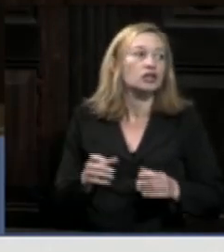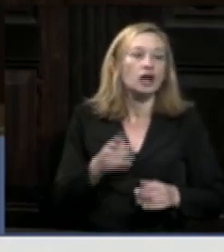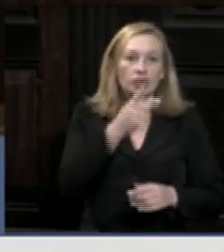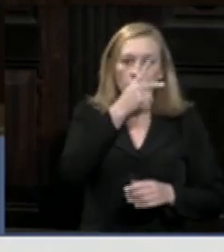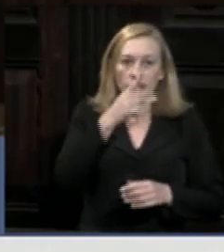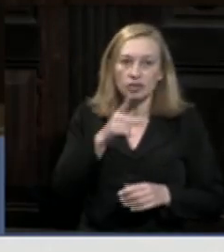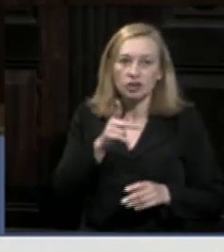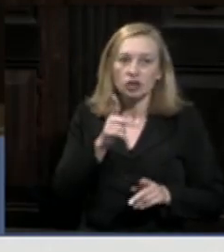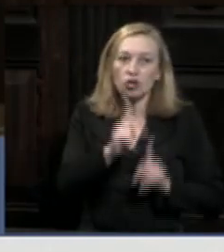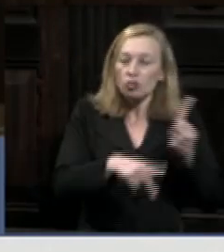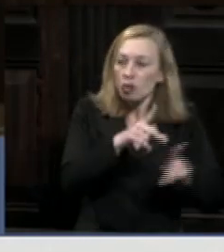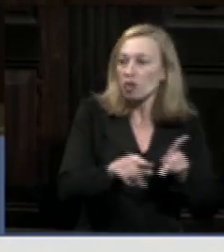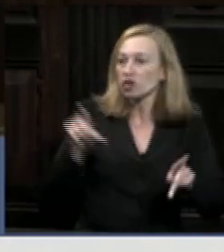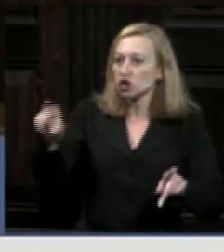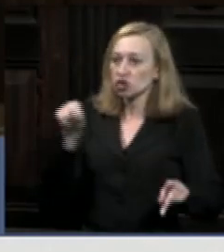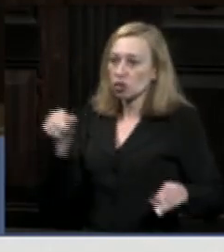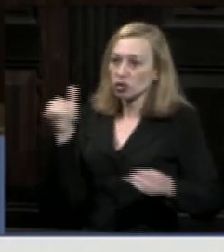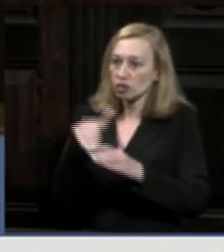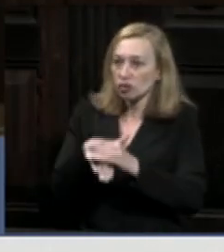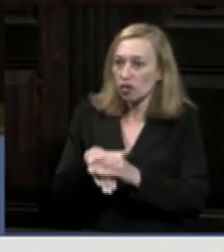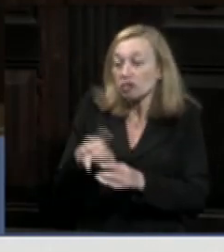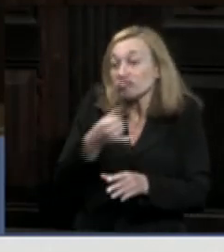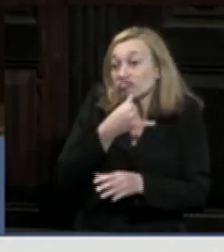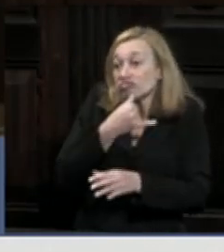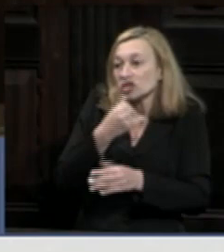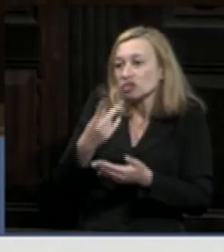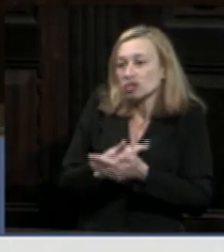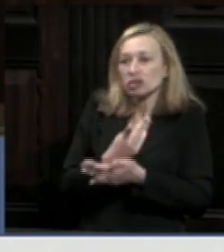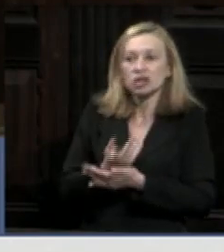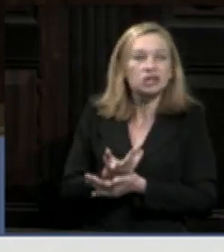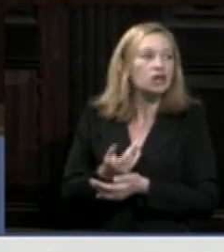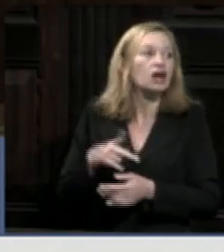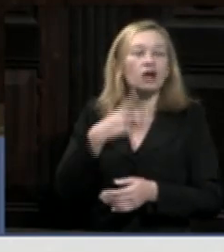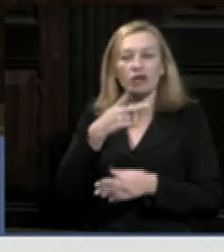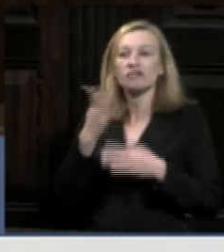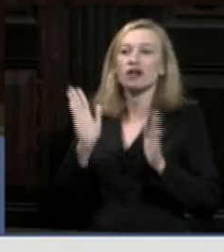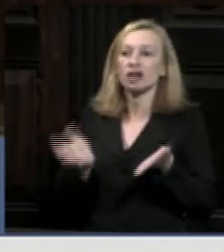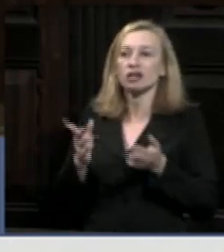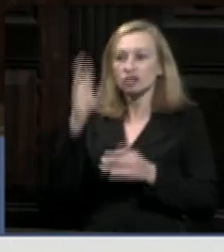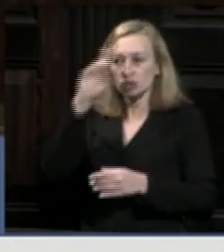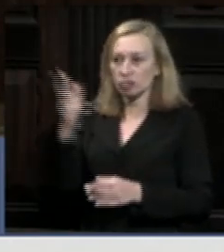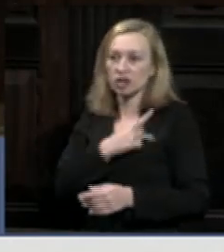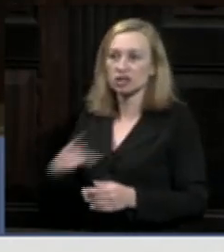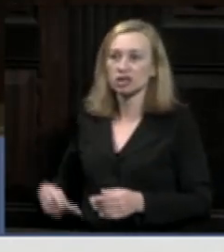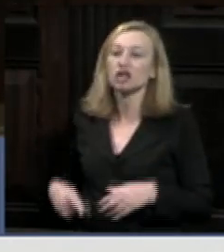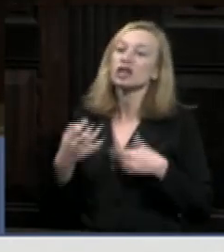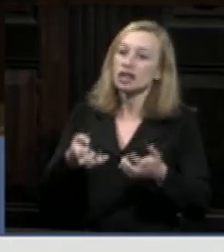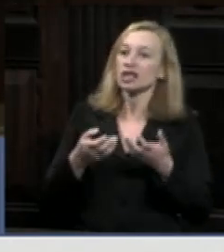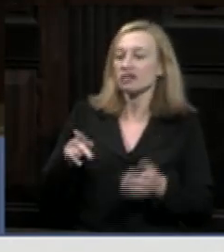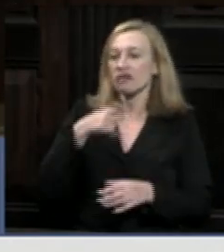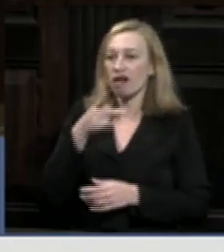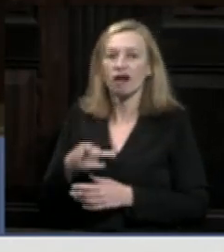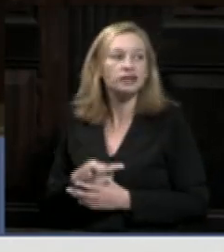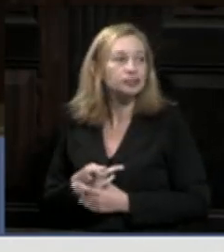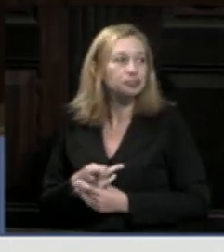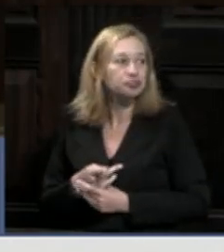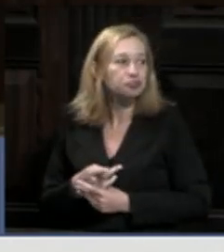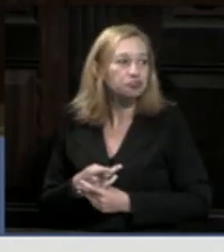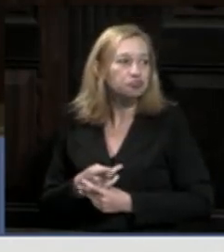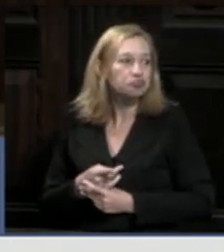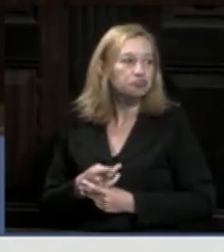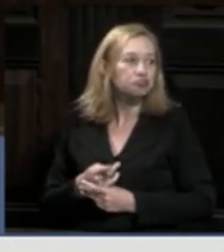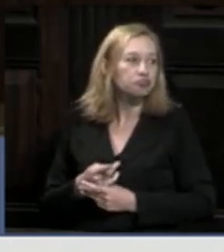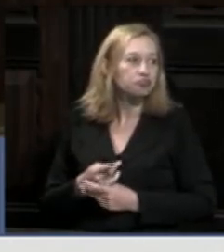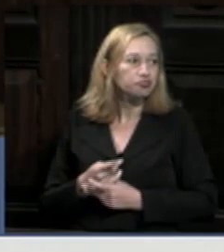ea escolha dos seus representantes tenham lamentado falado isso agora se o presidente queria me manifestar meu nome foi citado